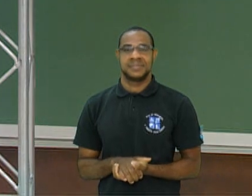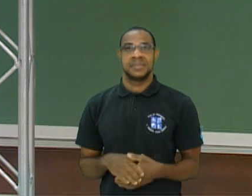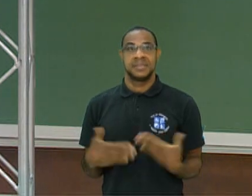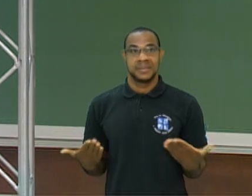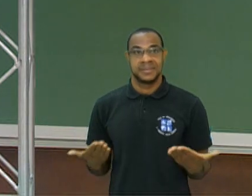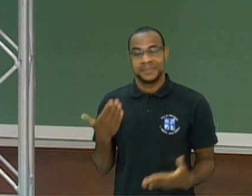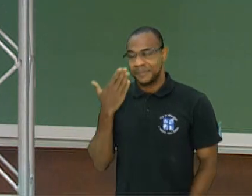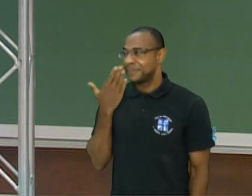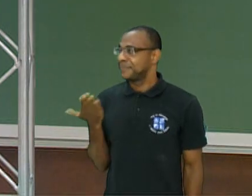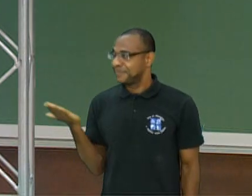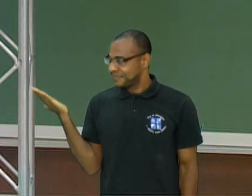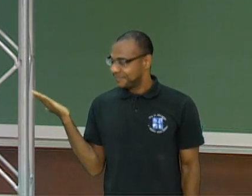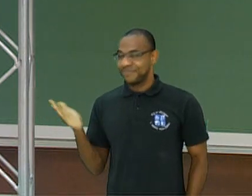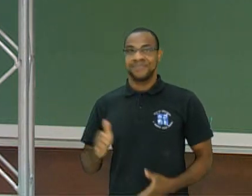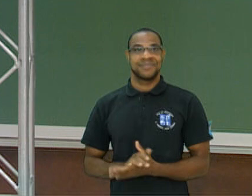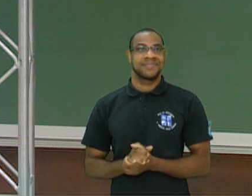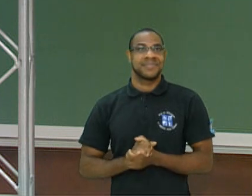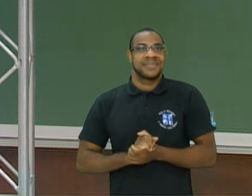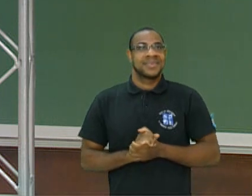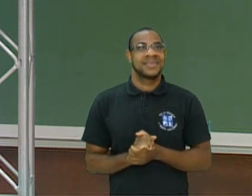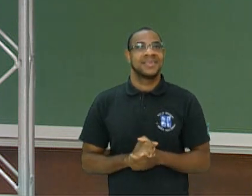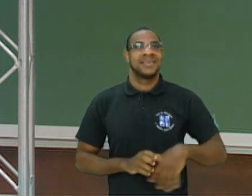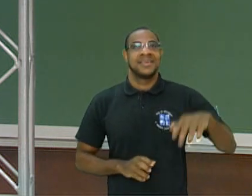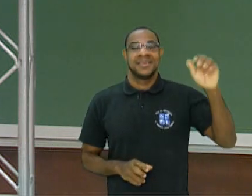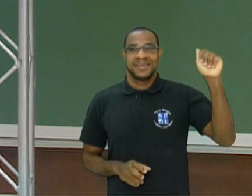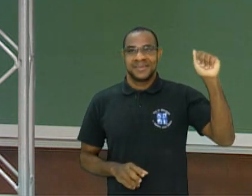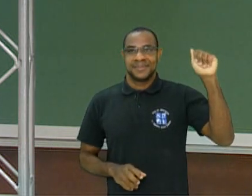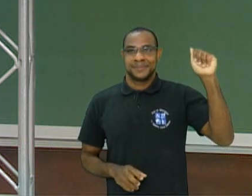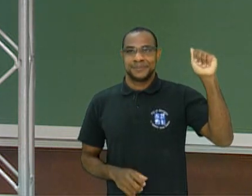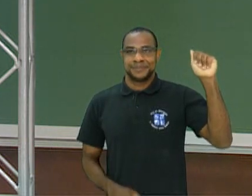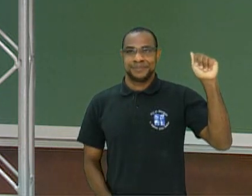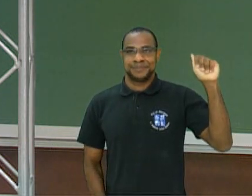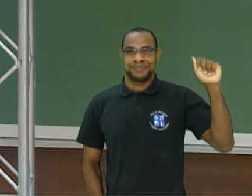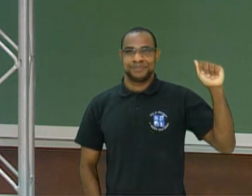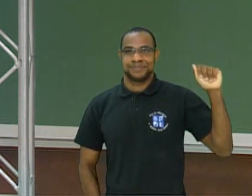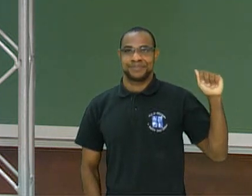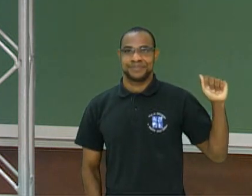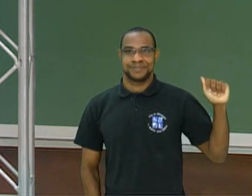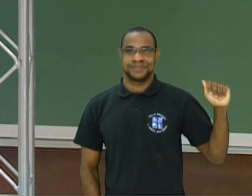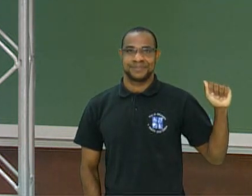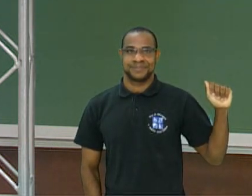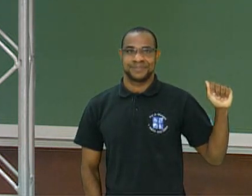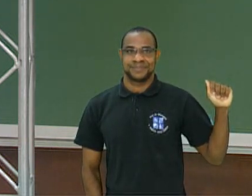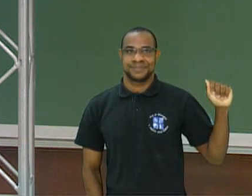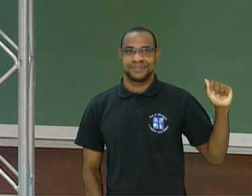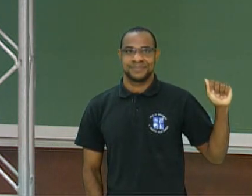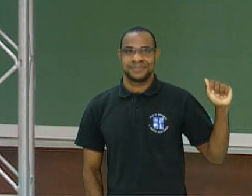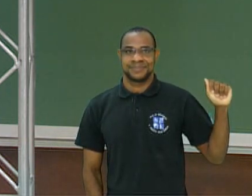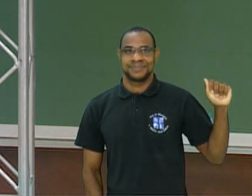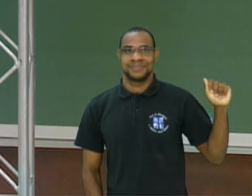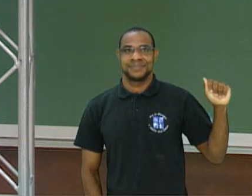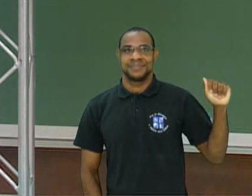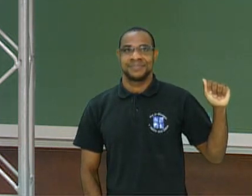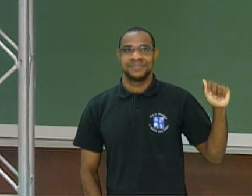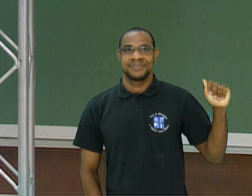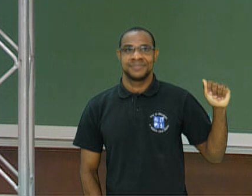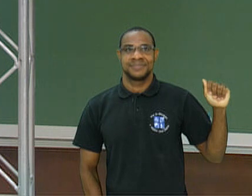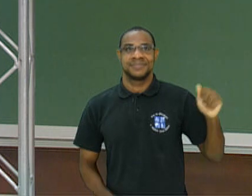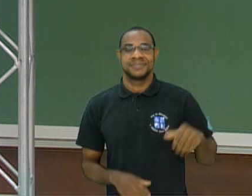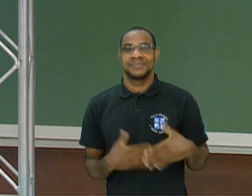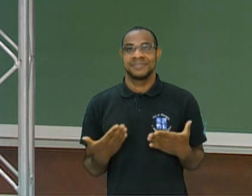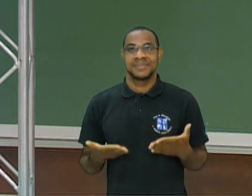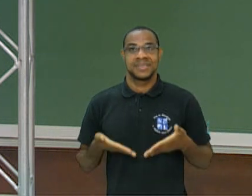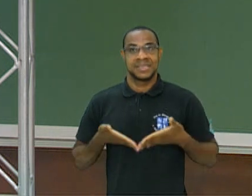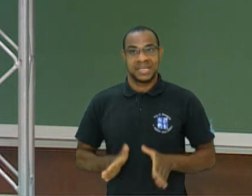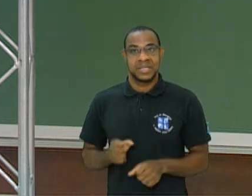De acordo com o nosso fragmento, George Washington Carver, he was born enslaved and became a good scientist. Então,